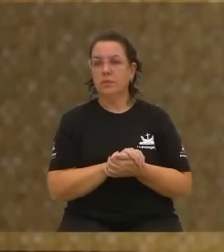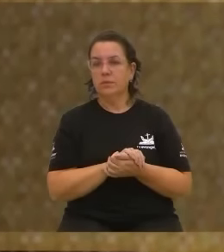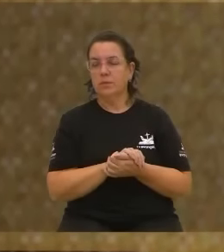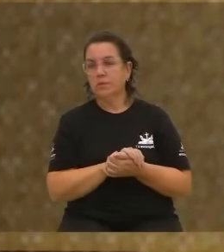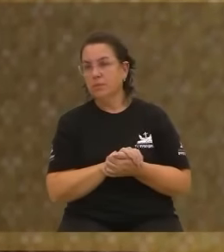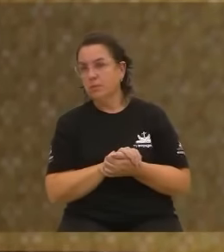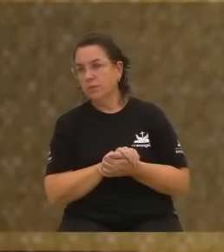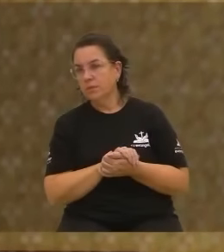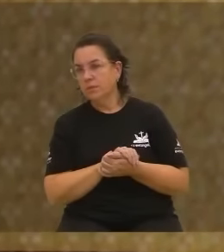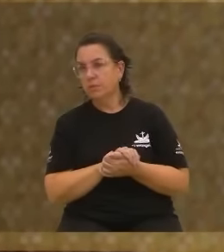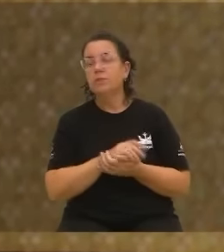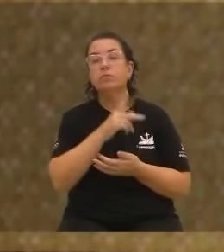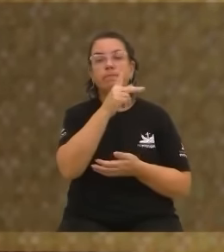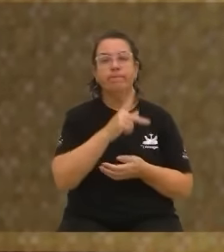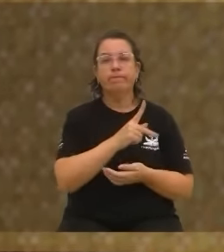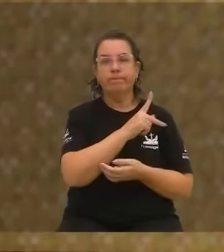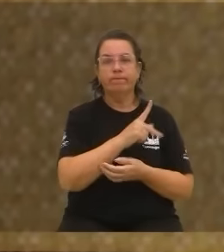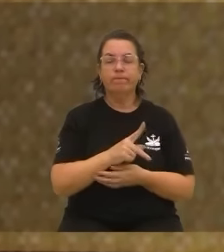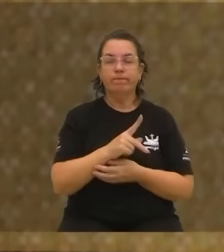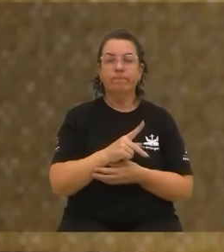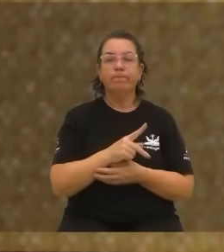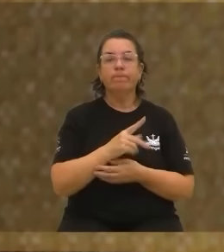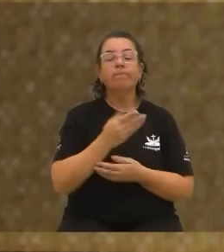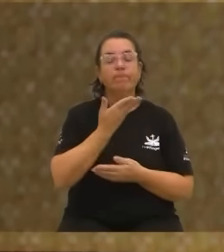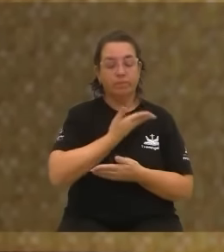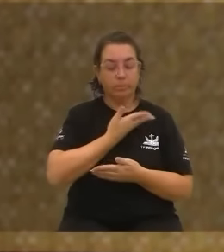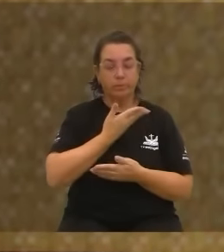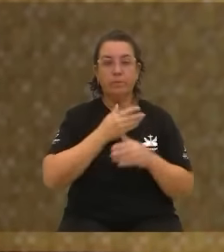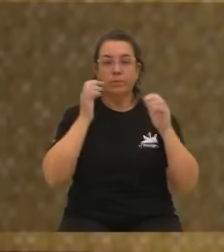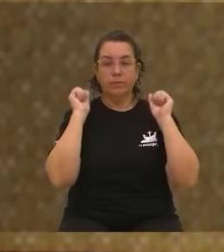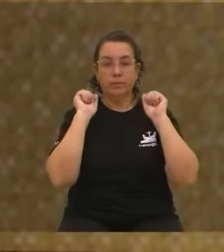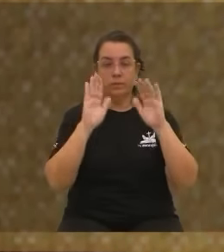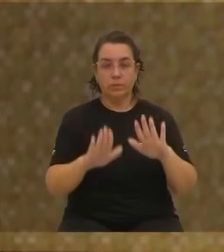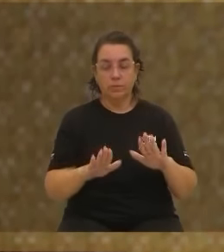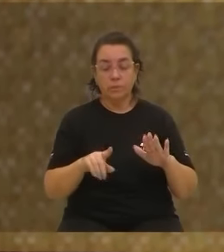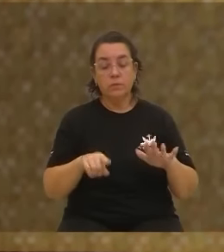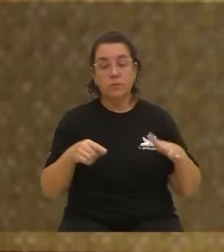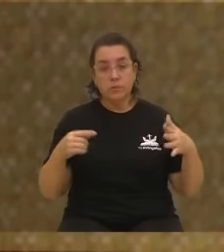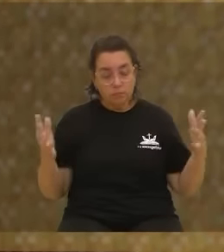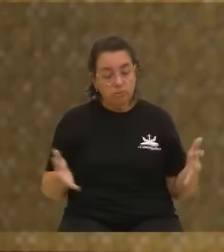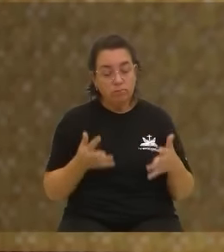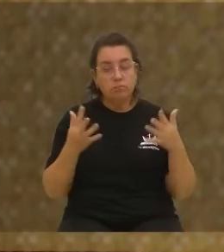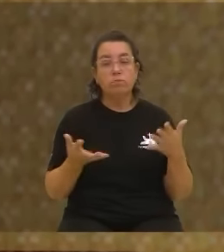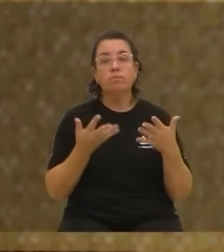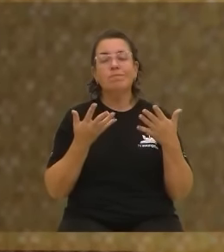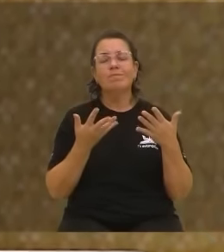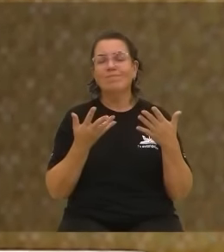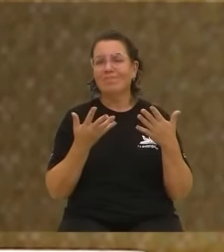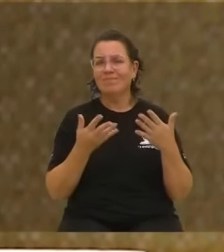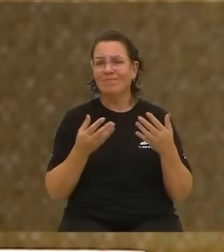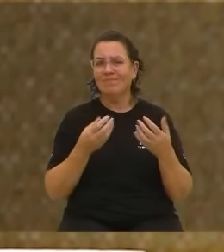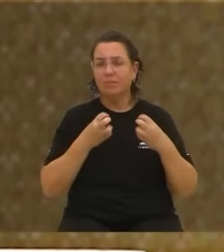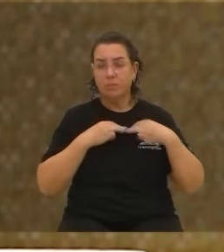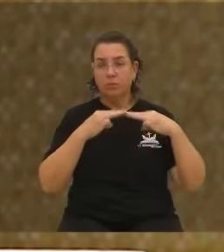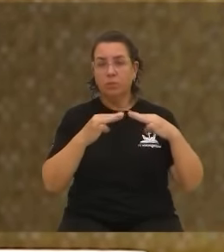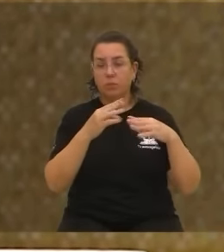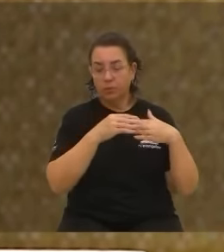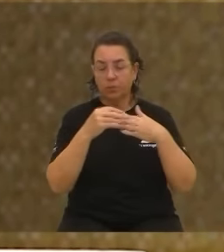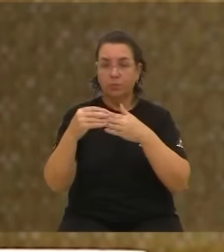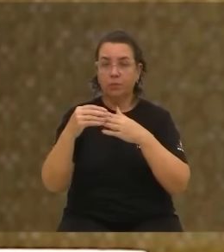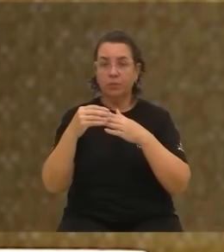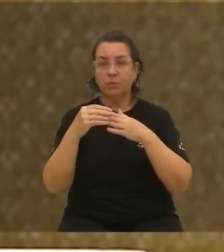Abençoai o Papa Francisco, que tenha muita sabedoria e ardor missionário para conduzir e pastorear a